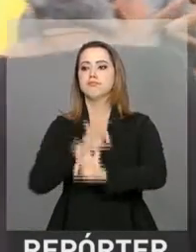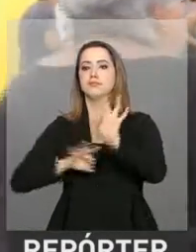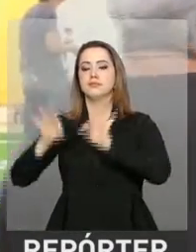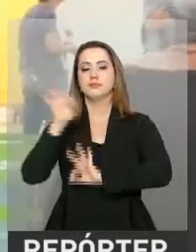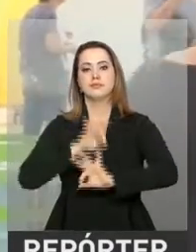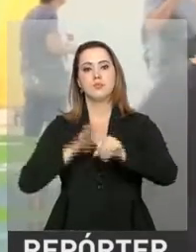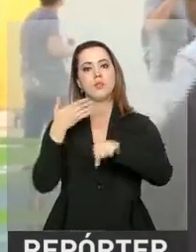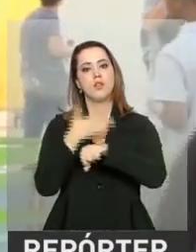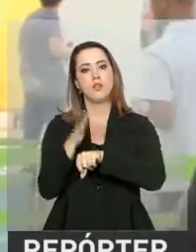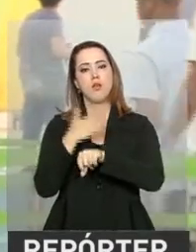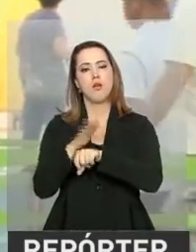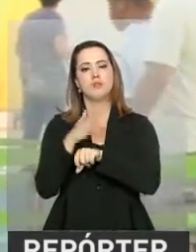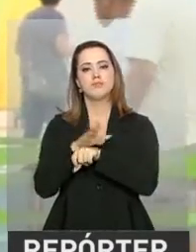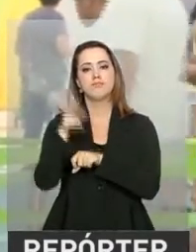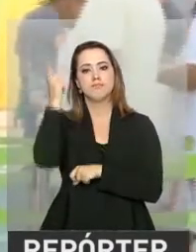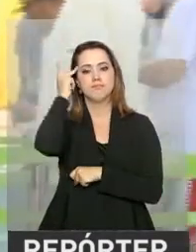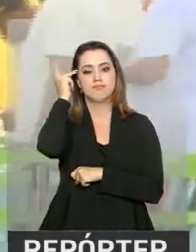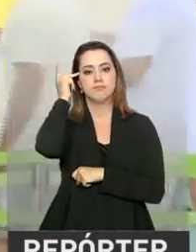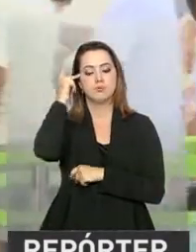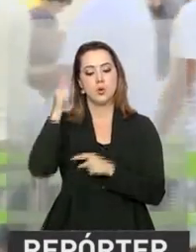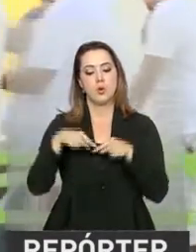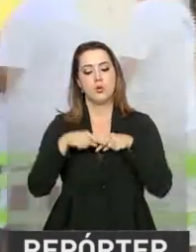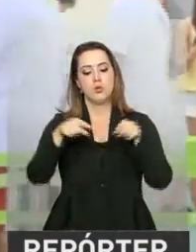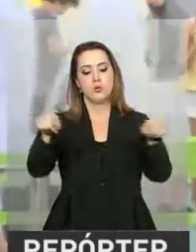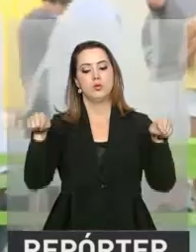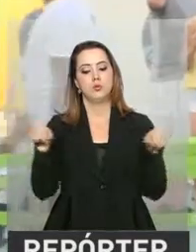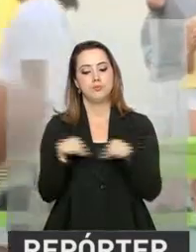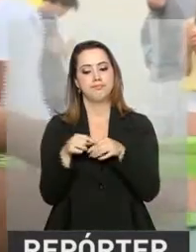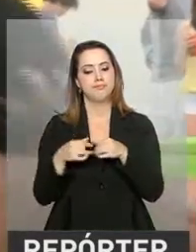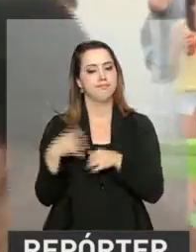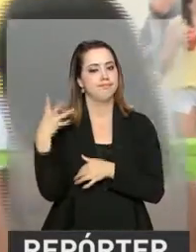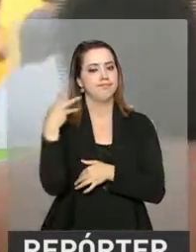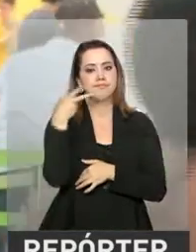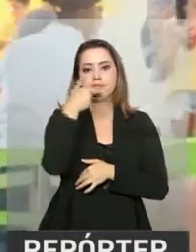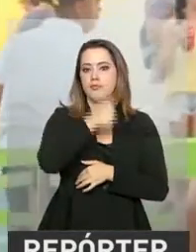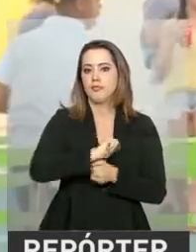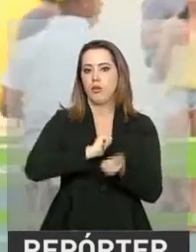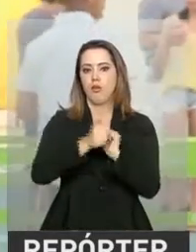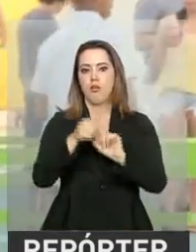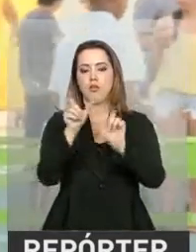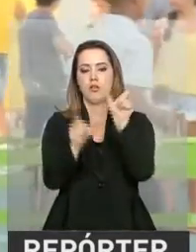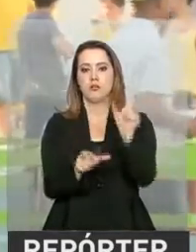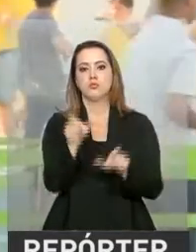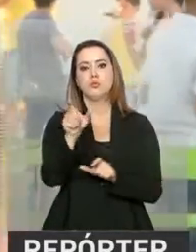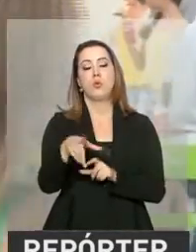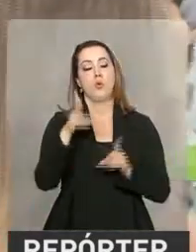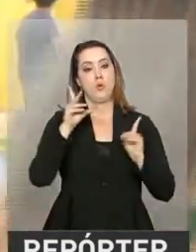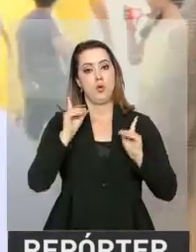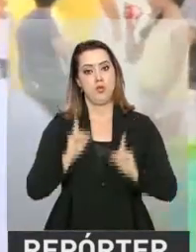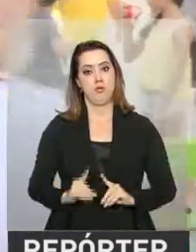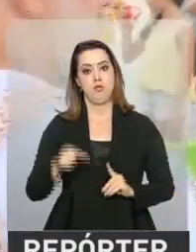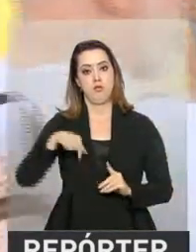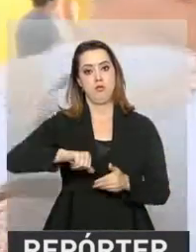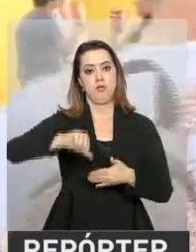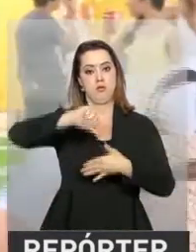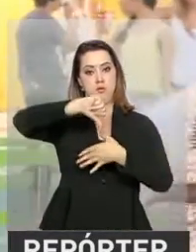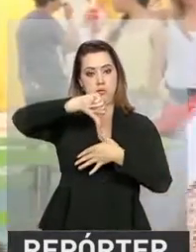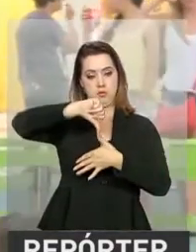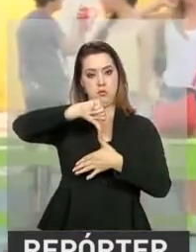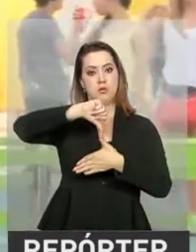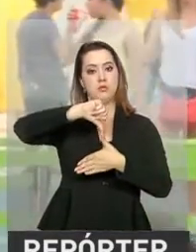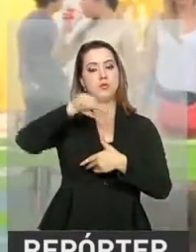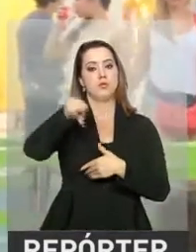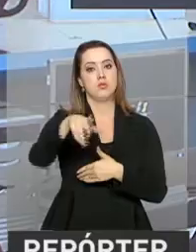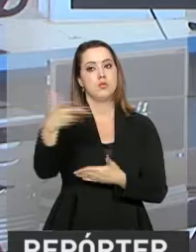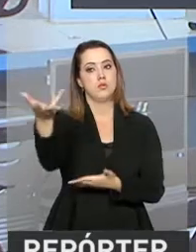Brasileiro, construído em São Paulo. O espaço é o maior centro de excelência para o esporte paralímpico da América Latina e recebeu recursos do